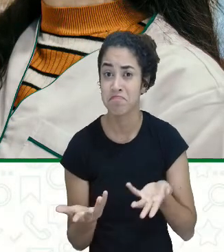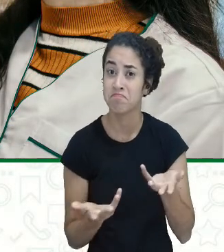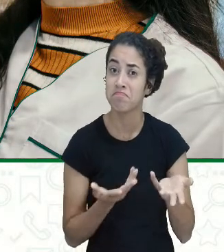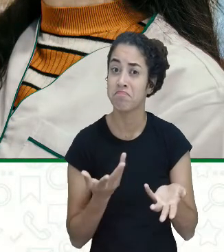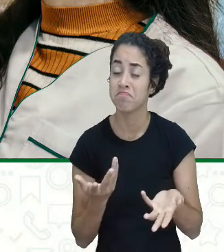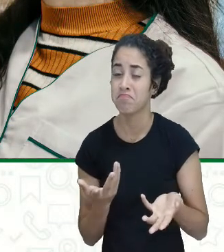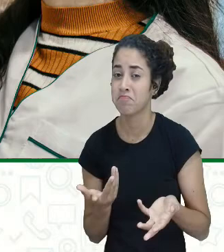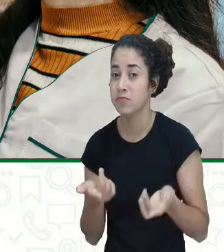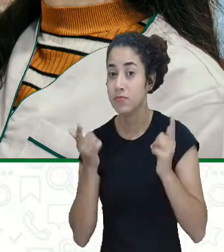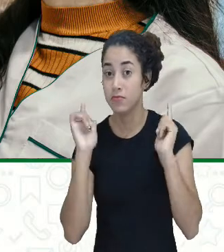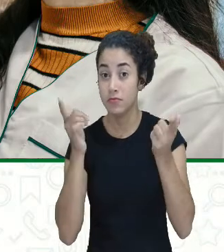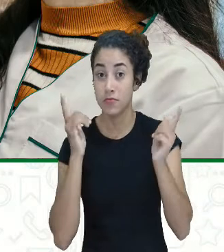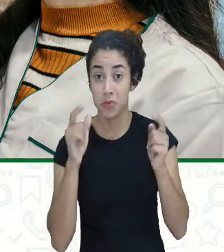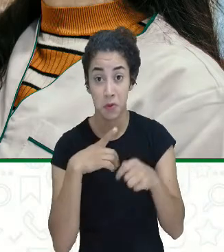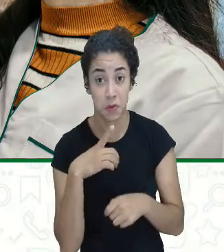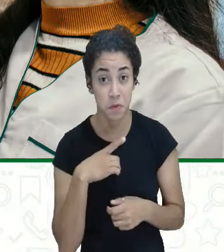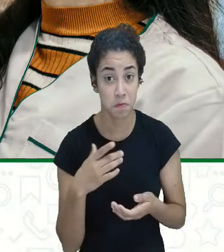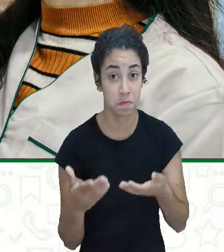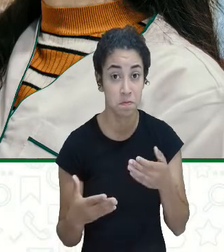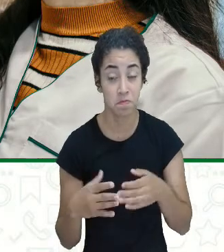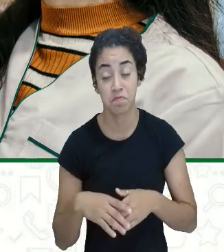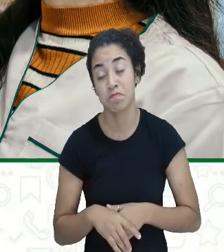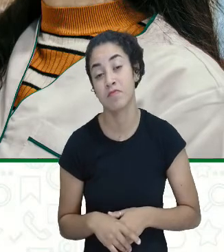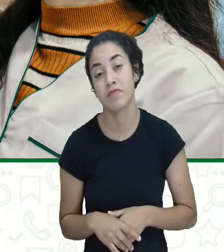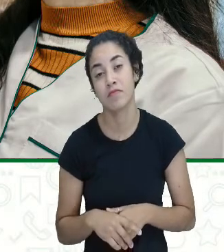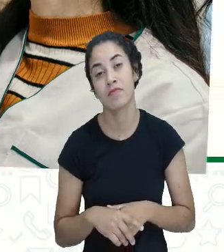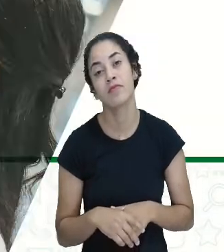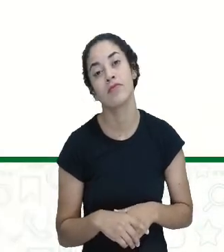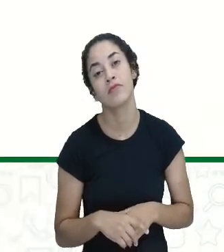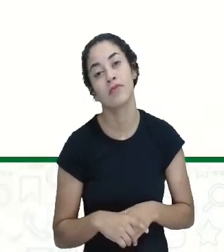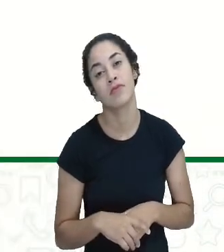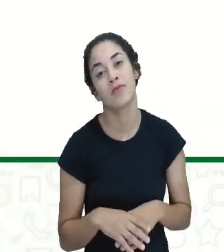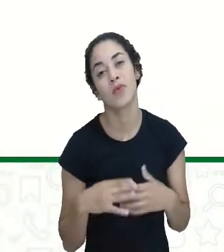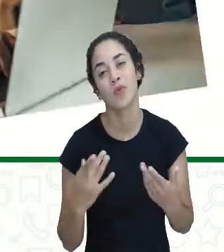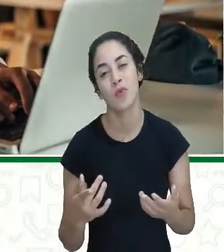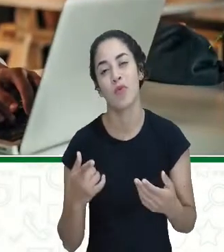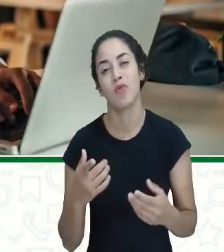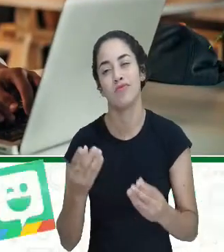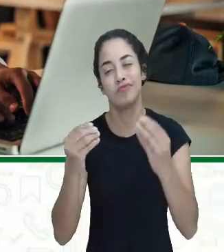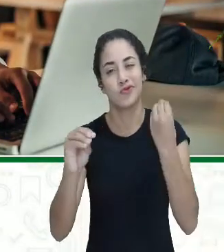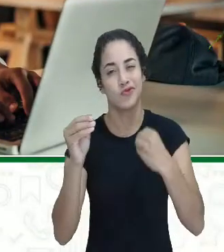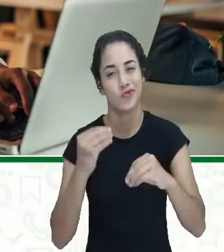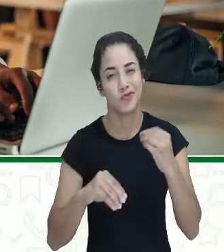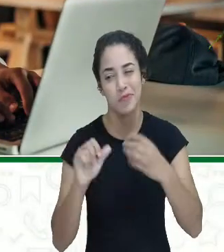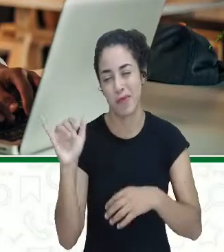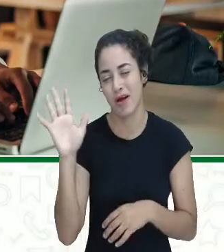ter de lazer, né? E aí eu coloquei essa imagem, olha,